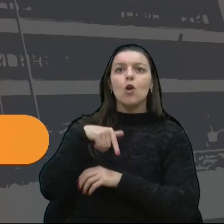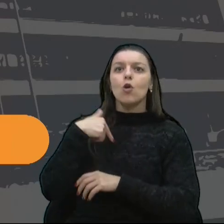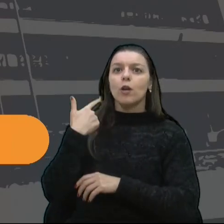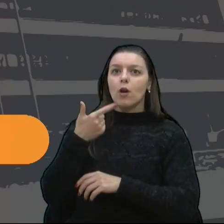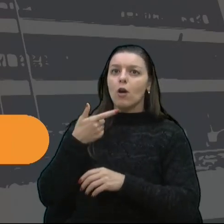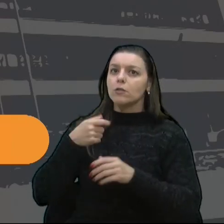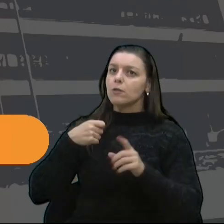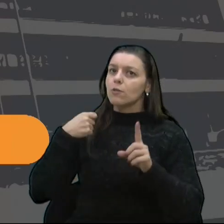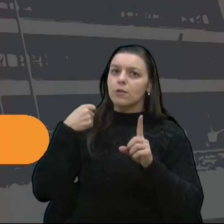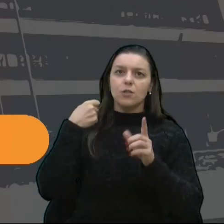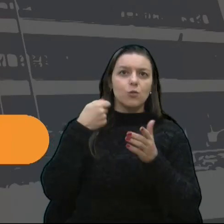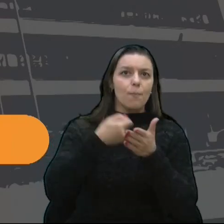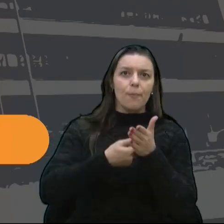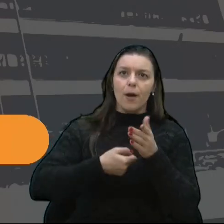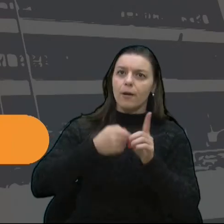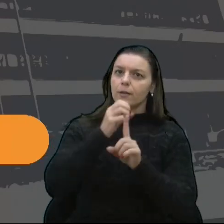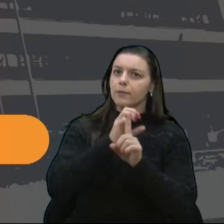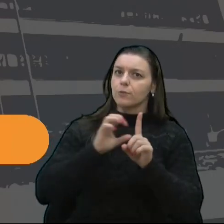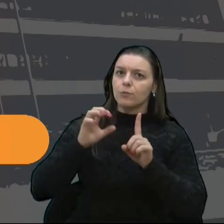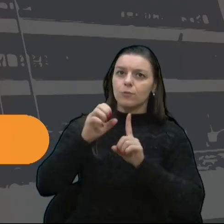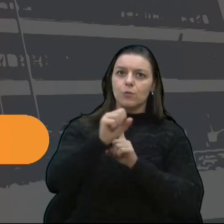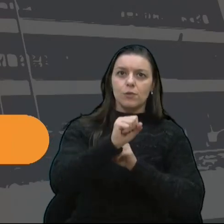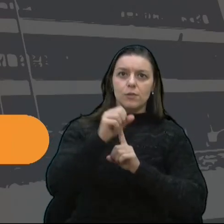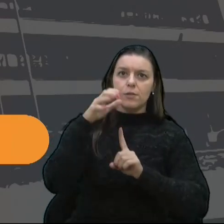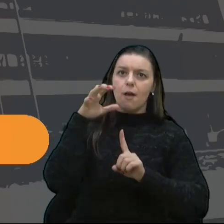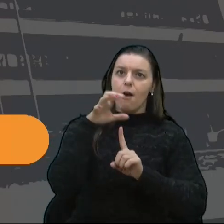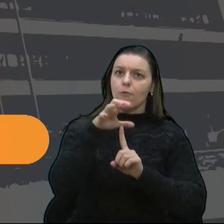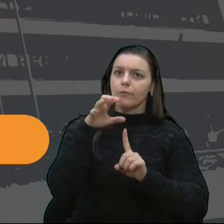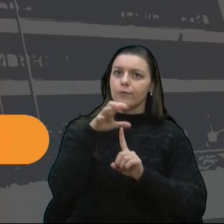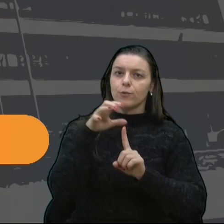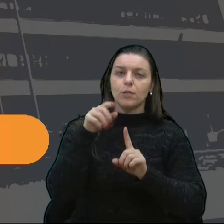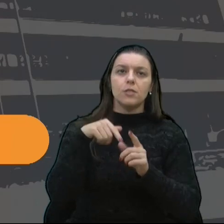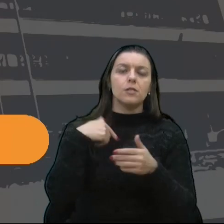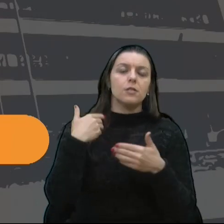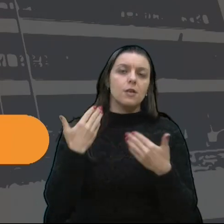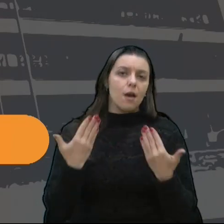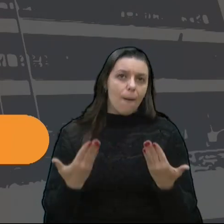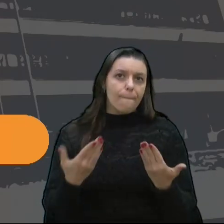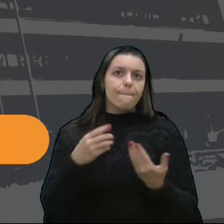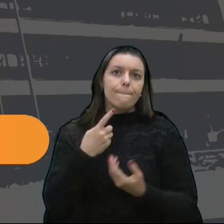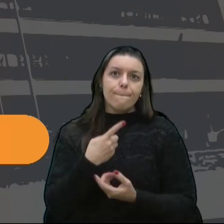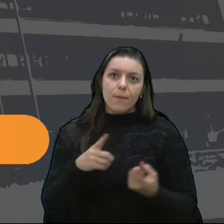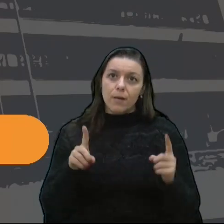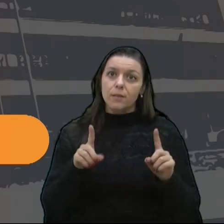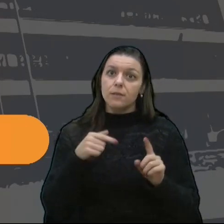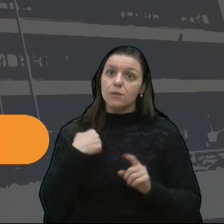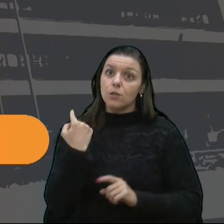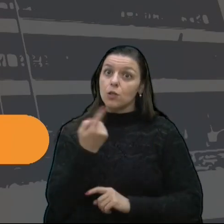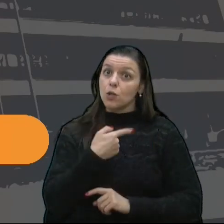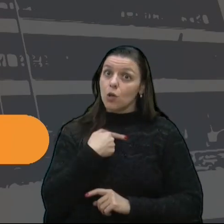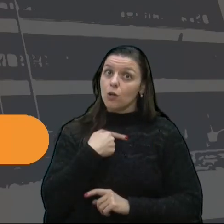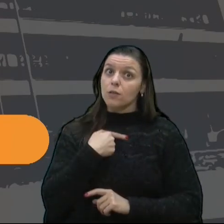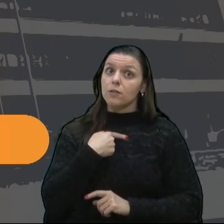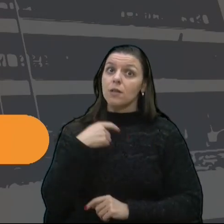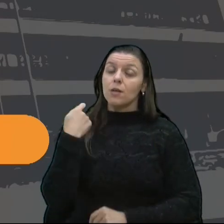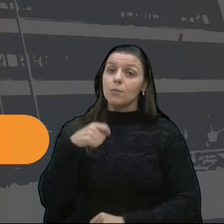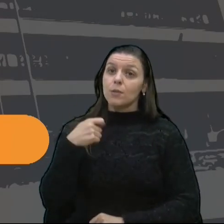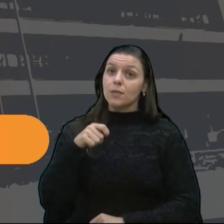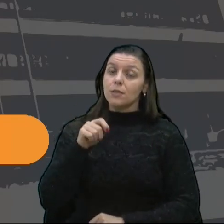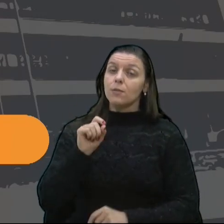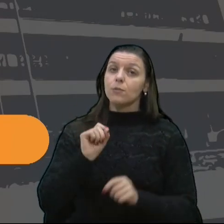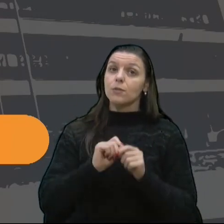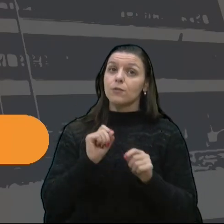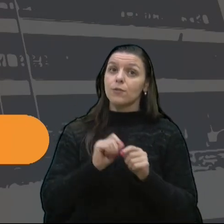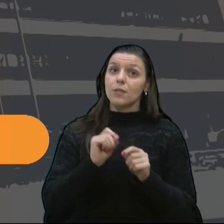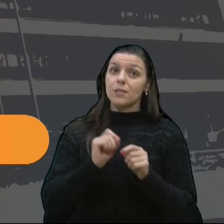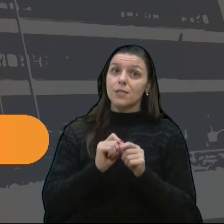impacto social, mas que a gente consiga flexibilizar, às vezes fazer um pro bono,